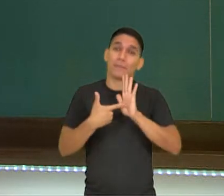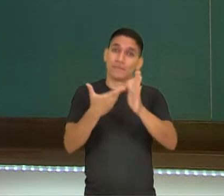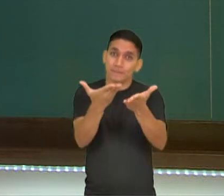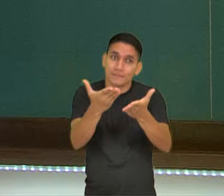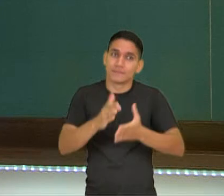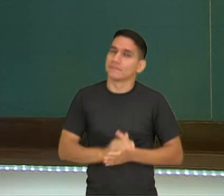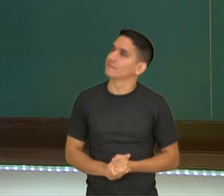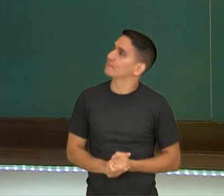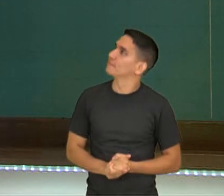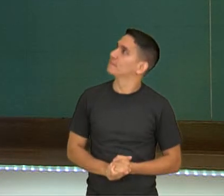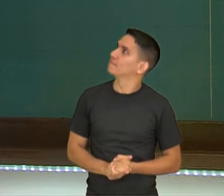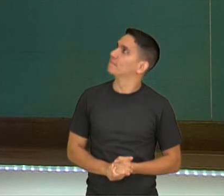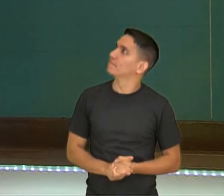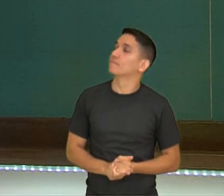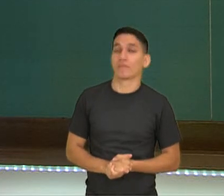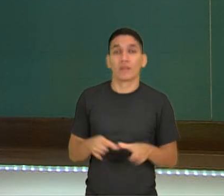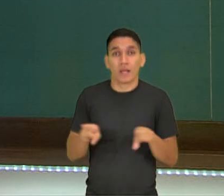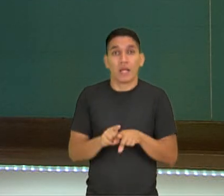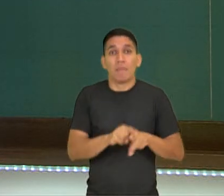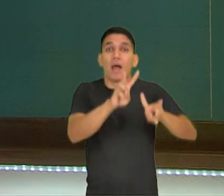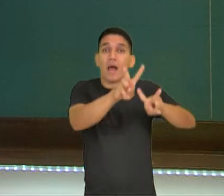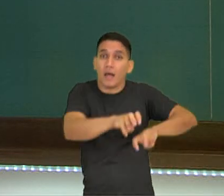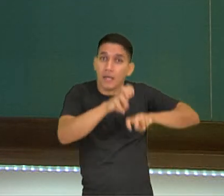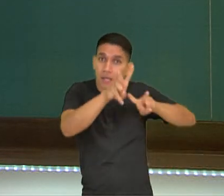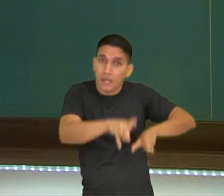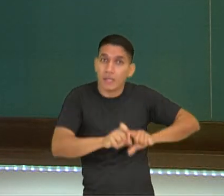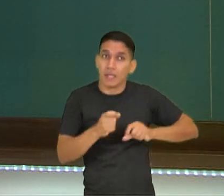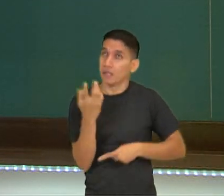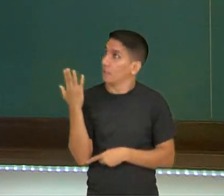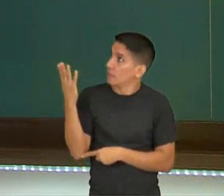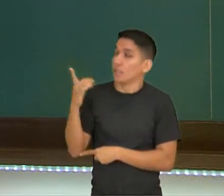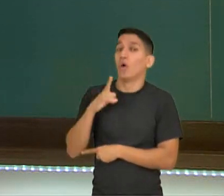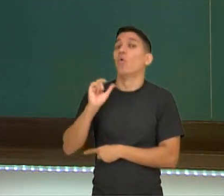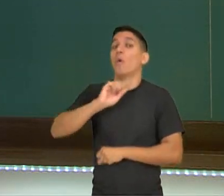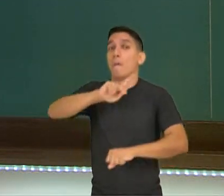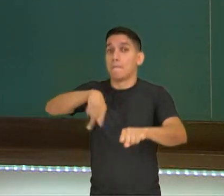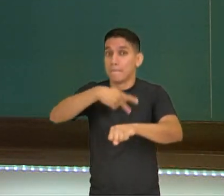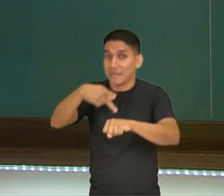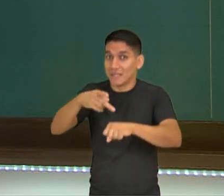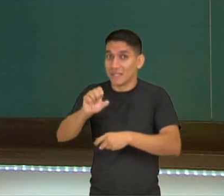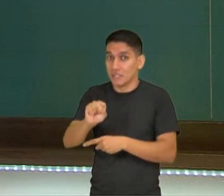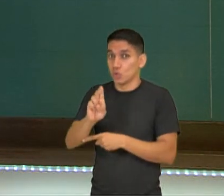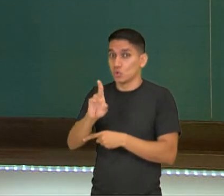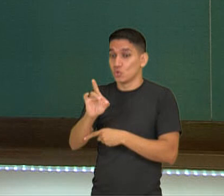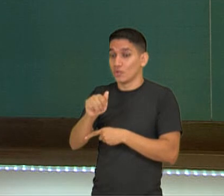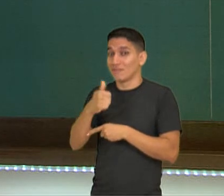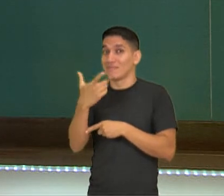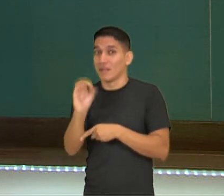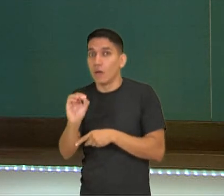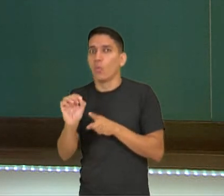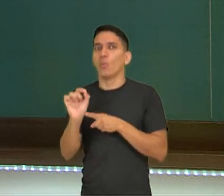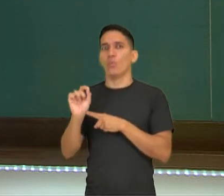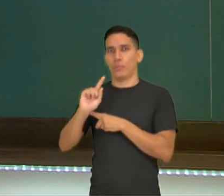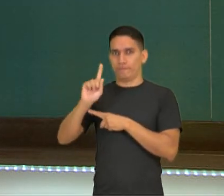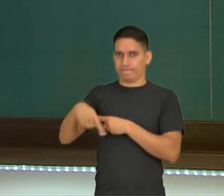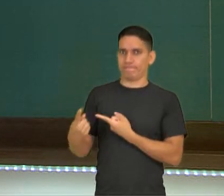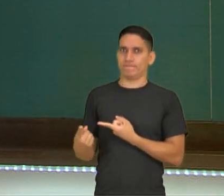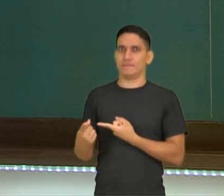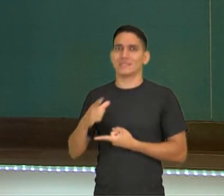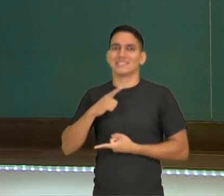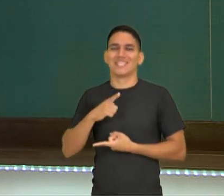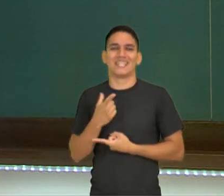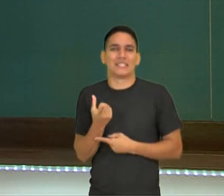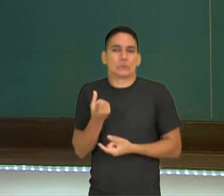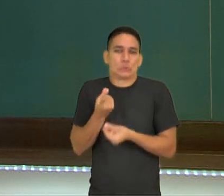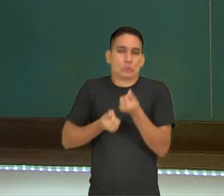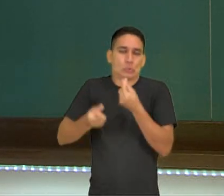vocês. Além da agricultura, é o país Sudão, com inclusive um PIB muito baixo.